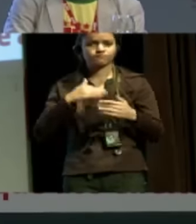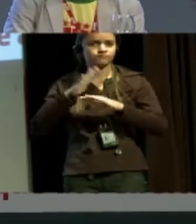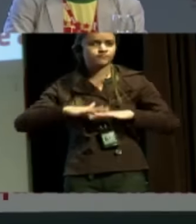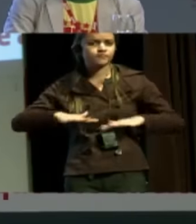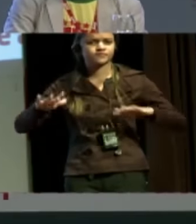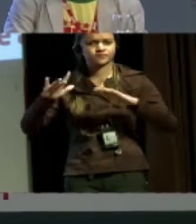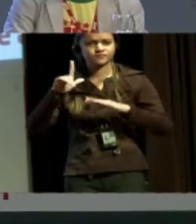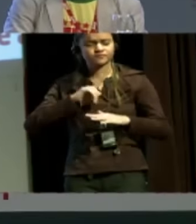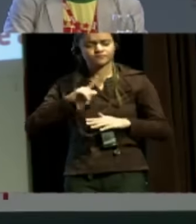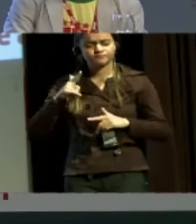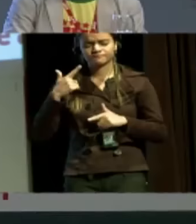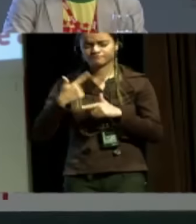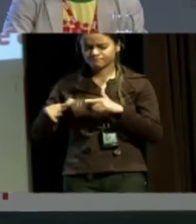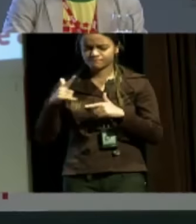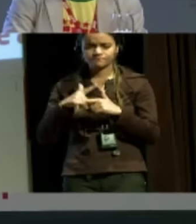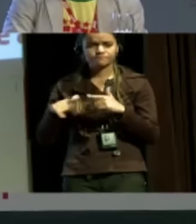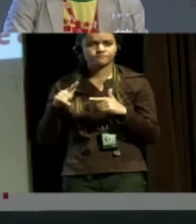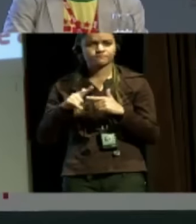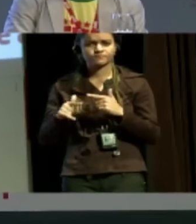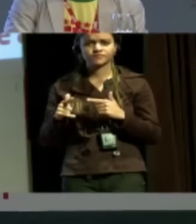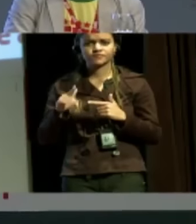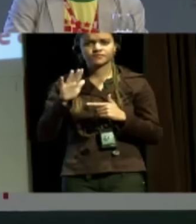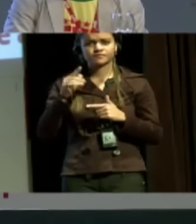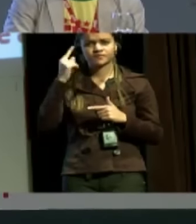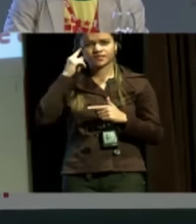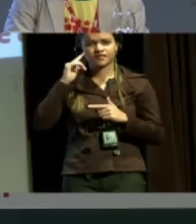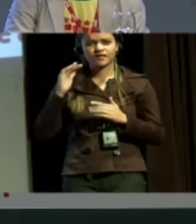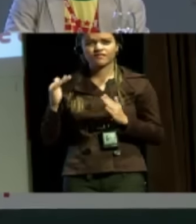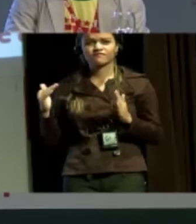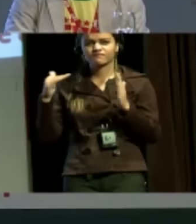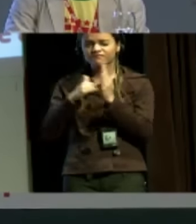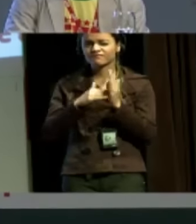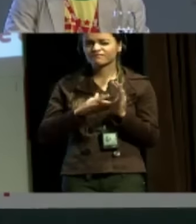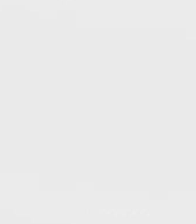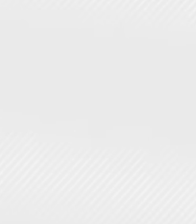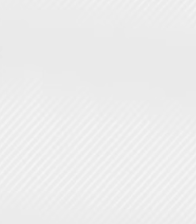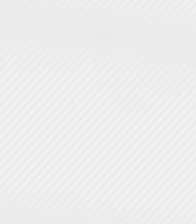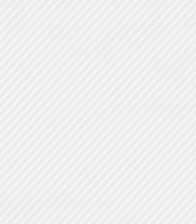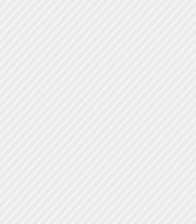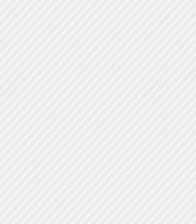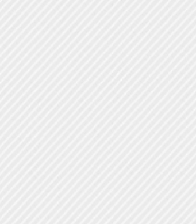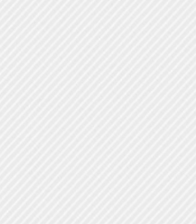a nova executiva Nacional da Central Única dos trabalhador